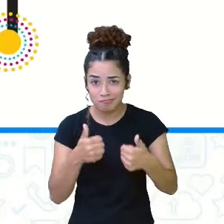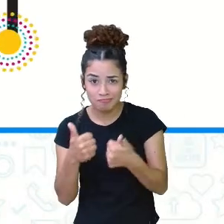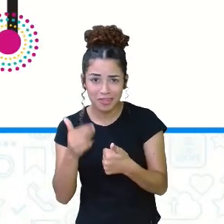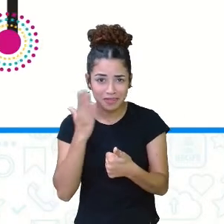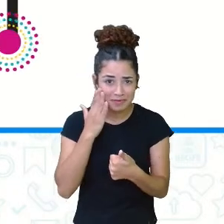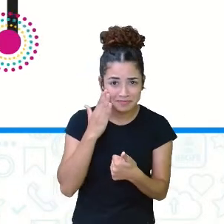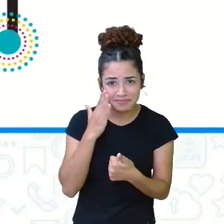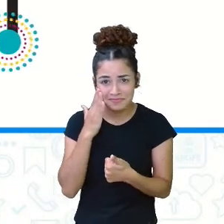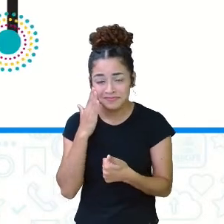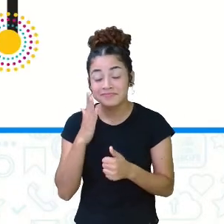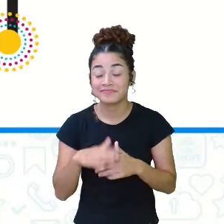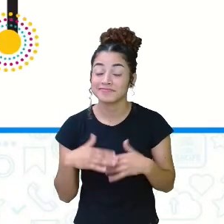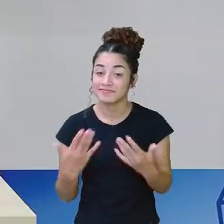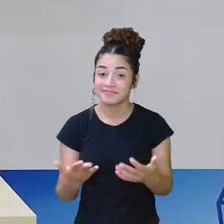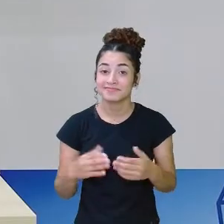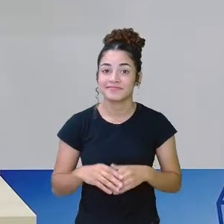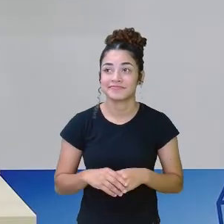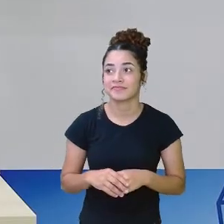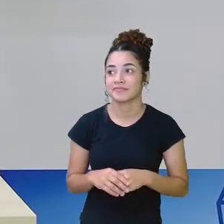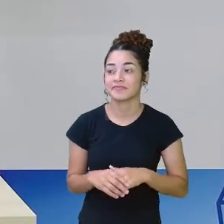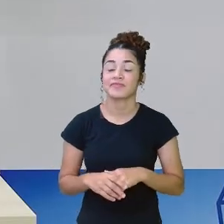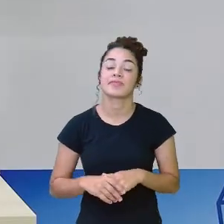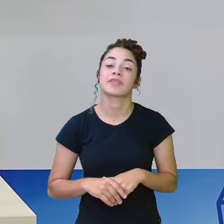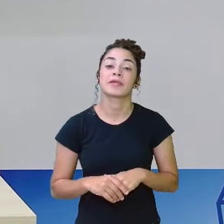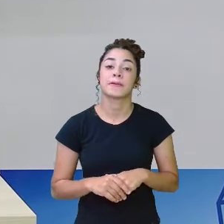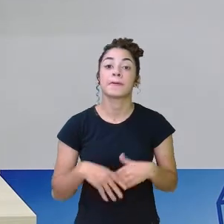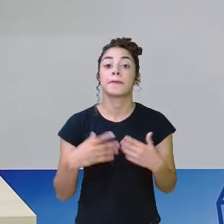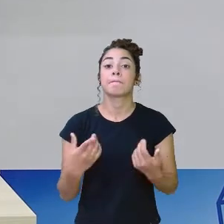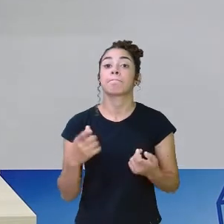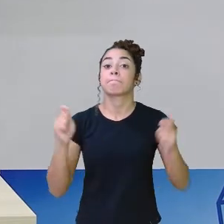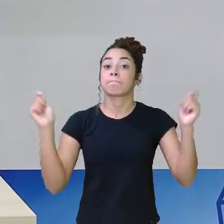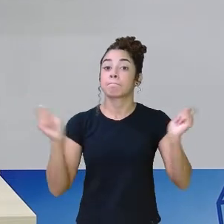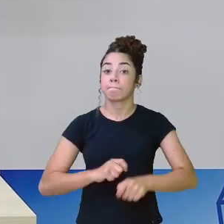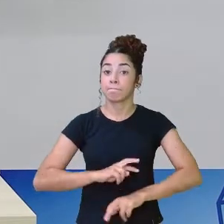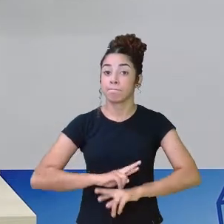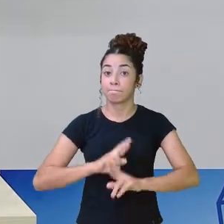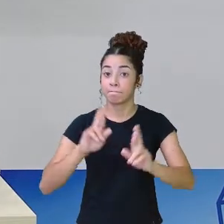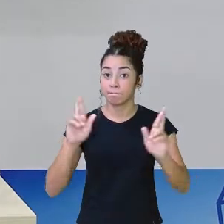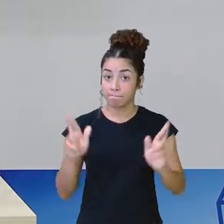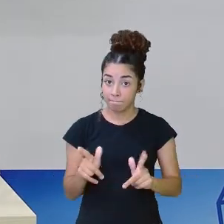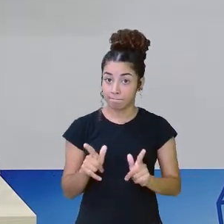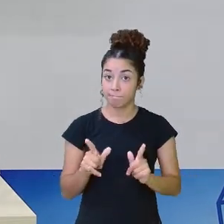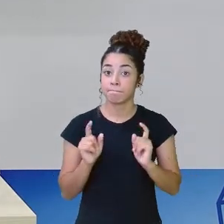eu tenho, veja, aqui eu posso diferenciar.